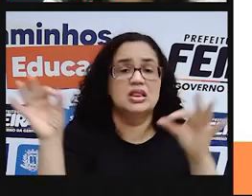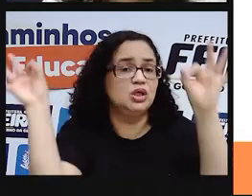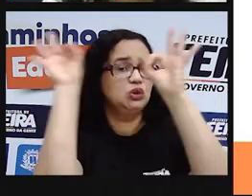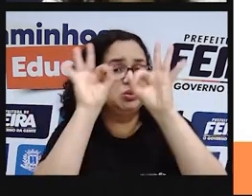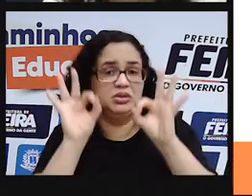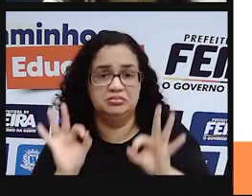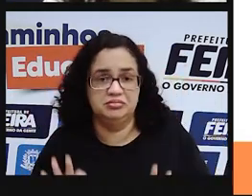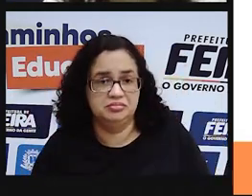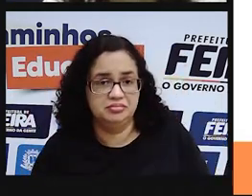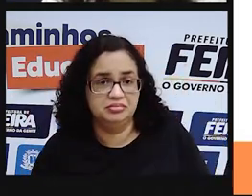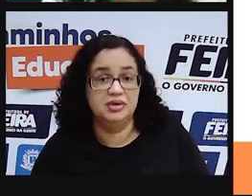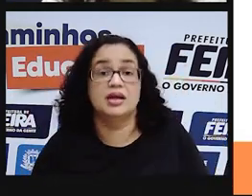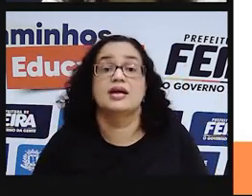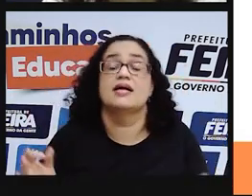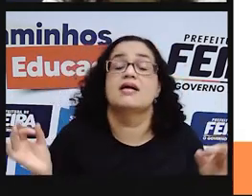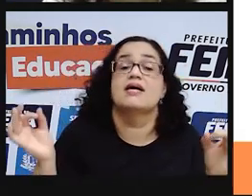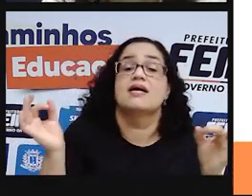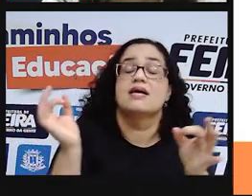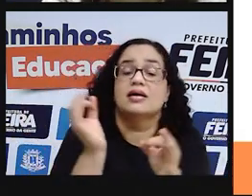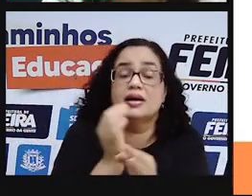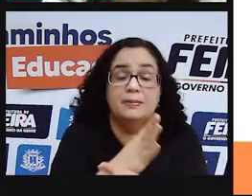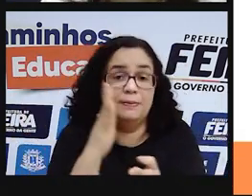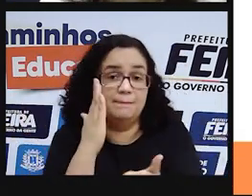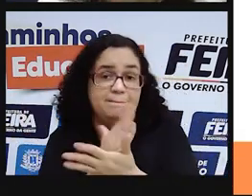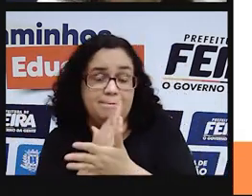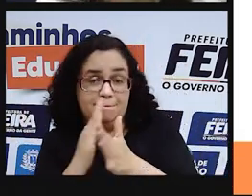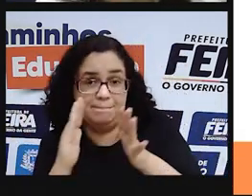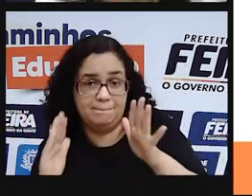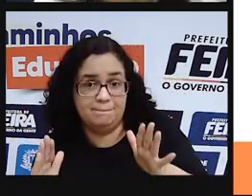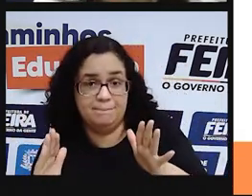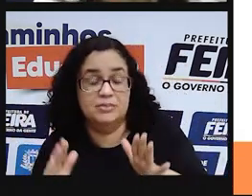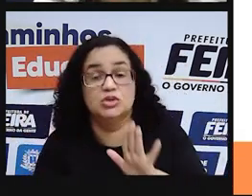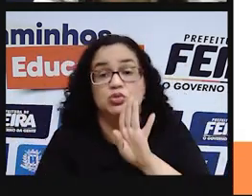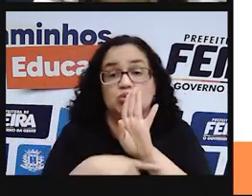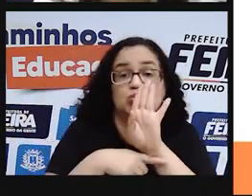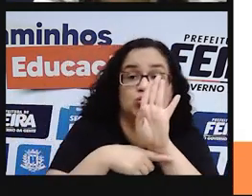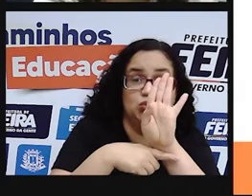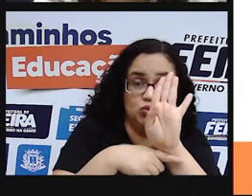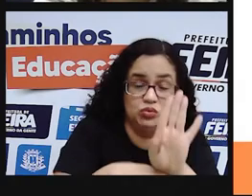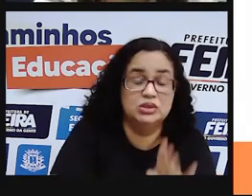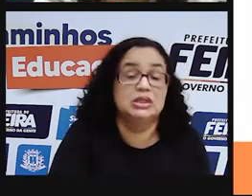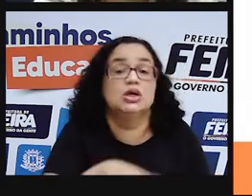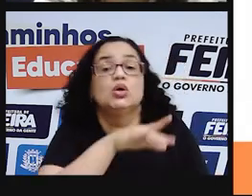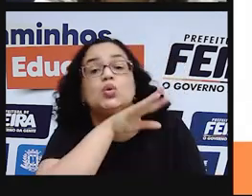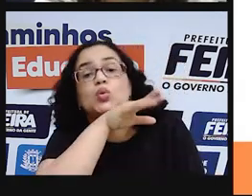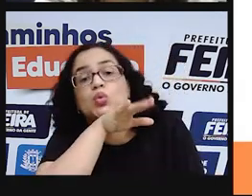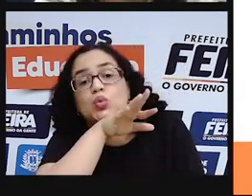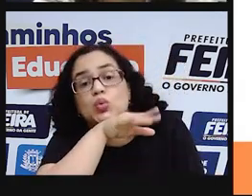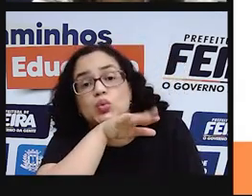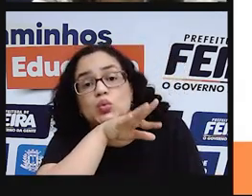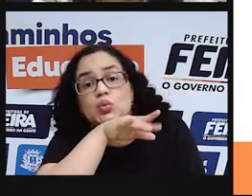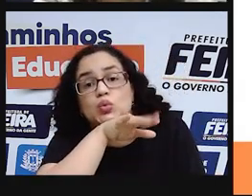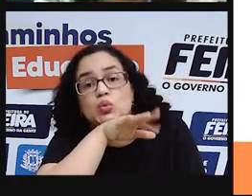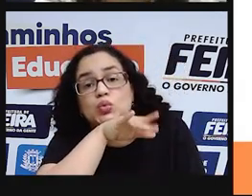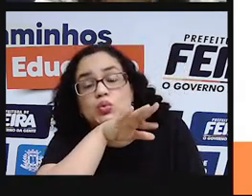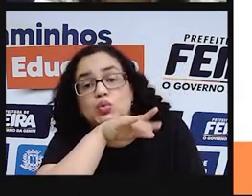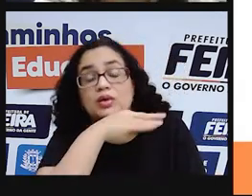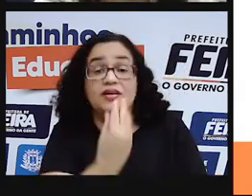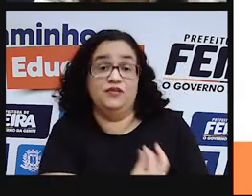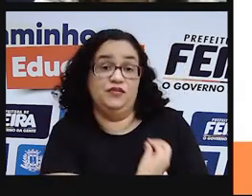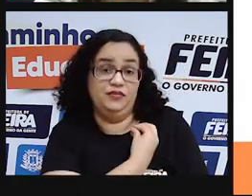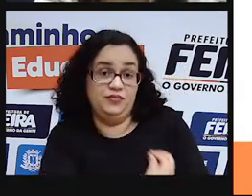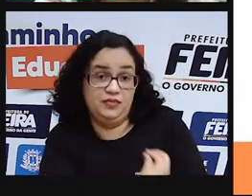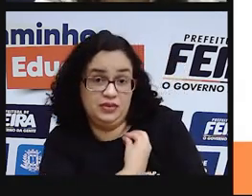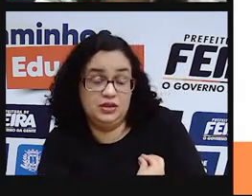planejamento e acabam destruindo acabam contribuindo de forma negativa né é a